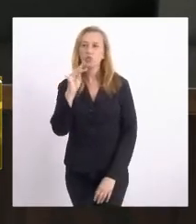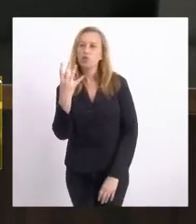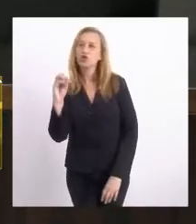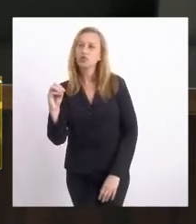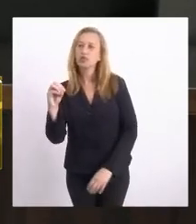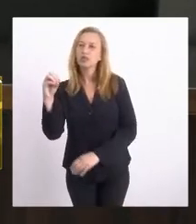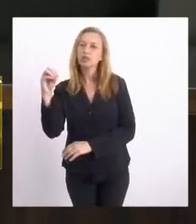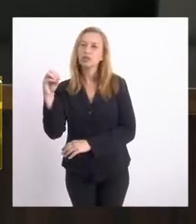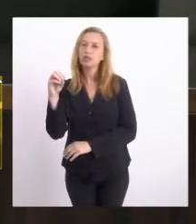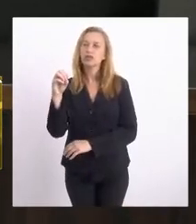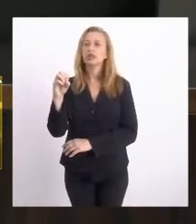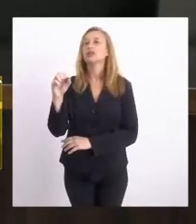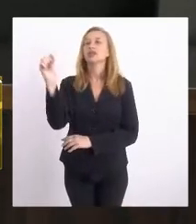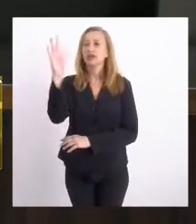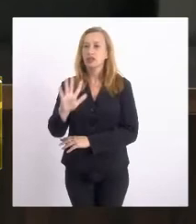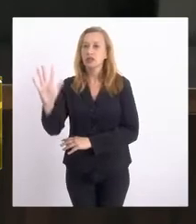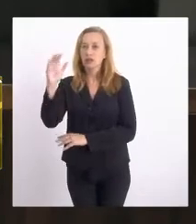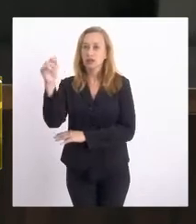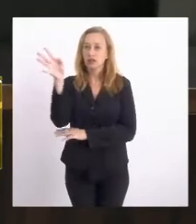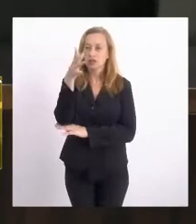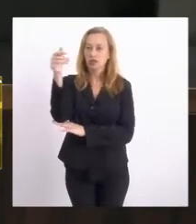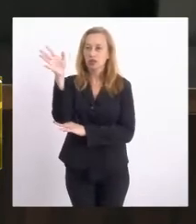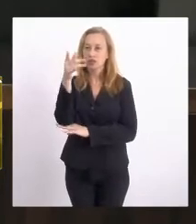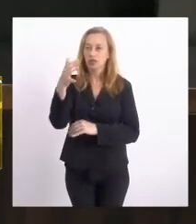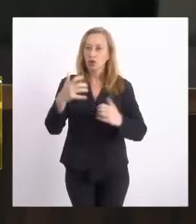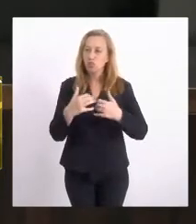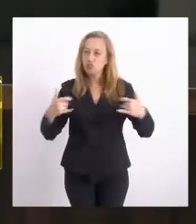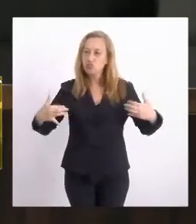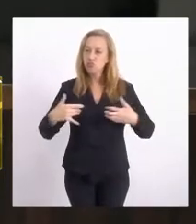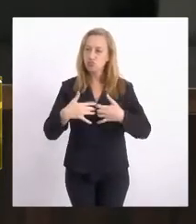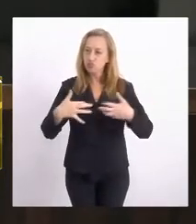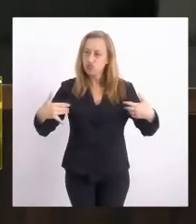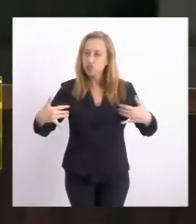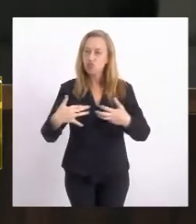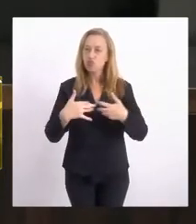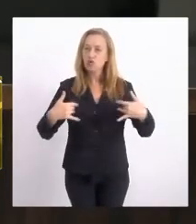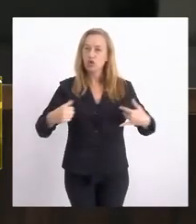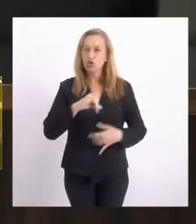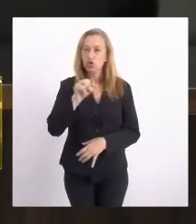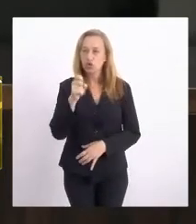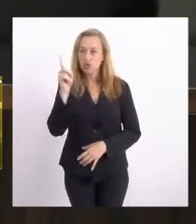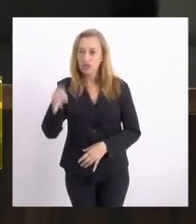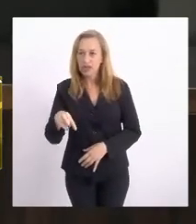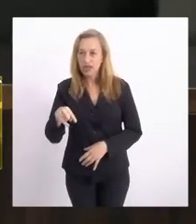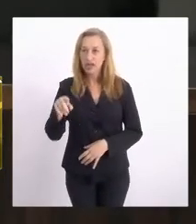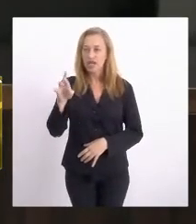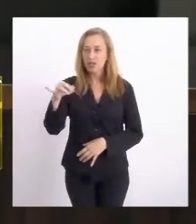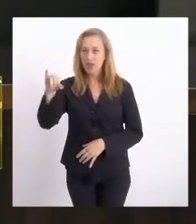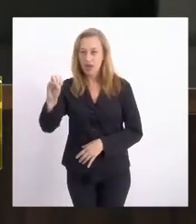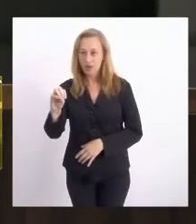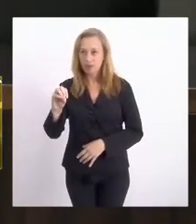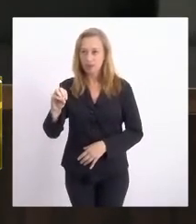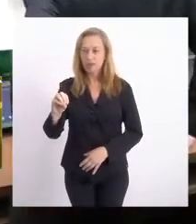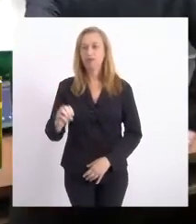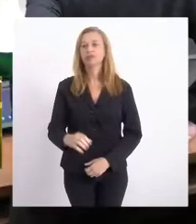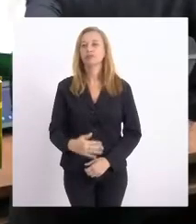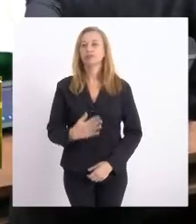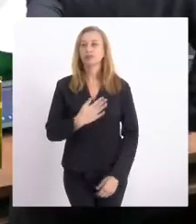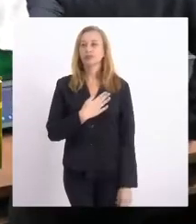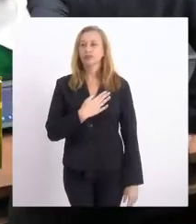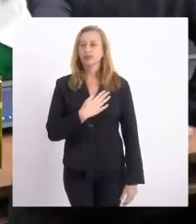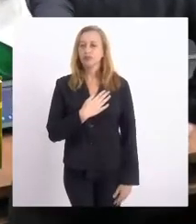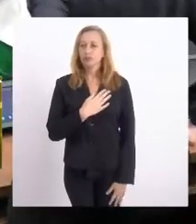através do ilustre sanfoneiro senhor José Willians Ribeiro da Silva